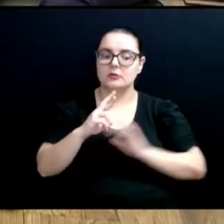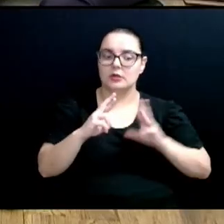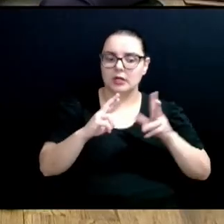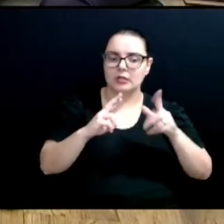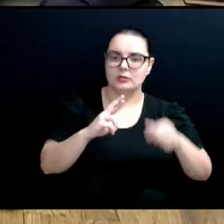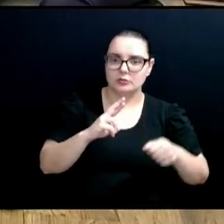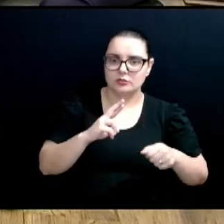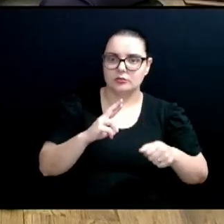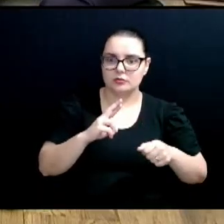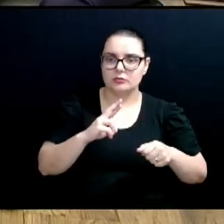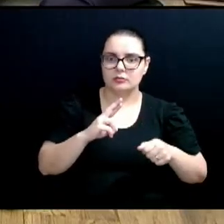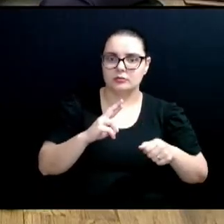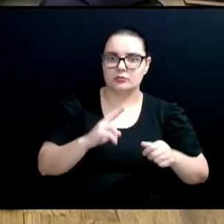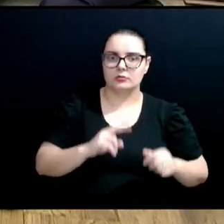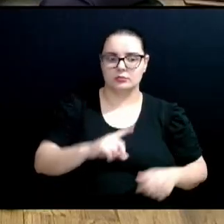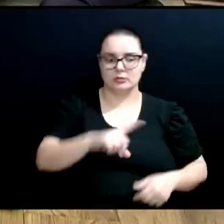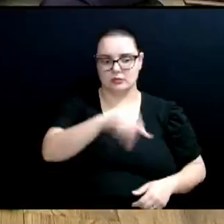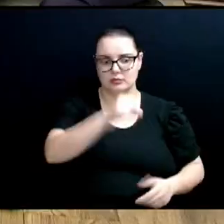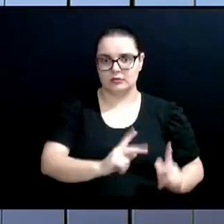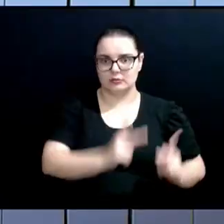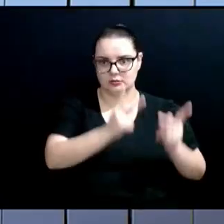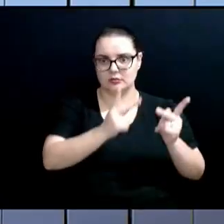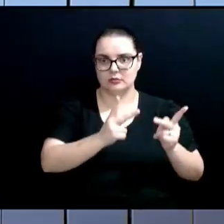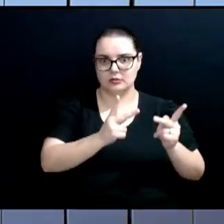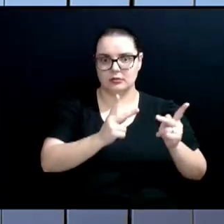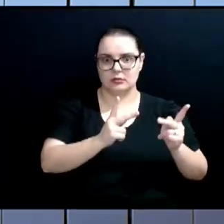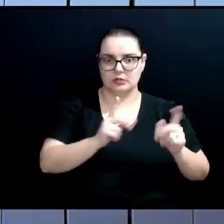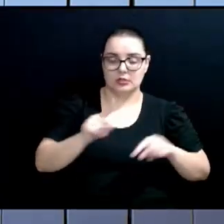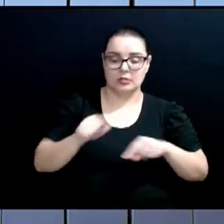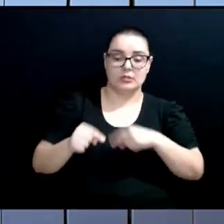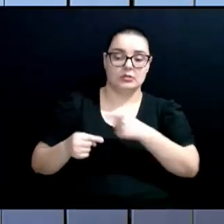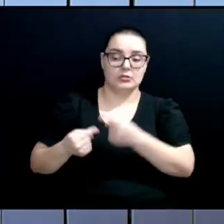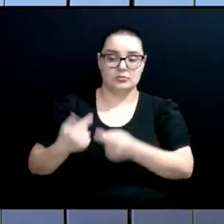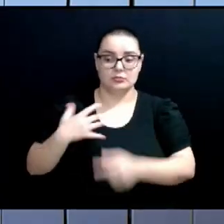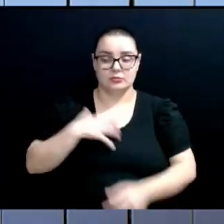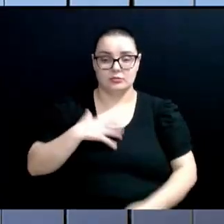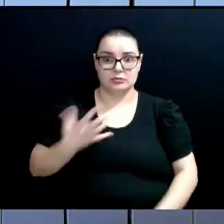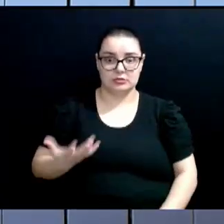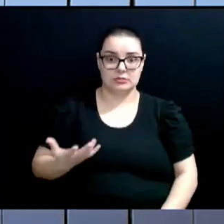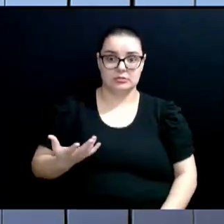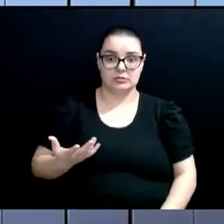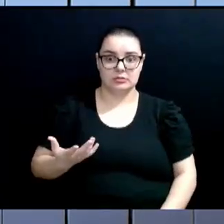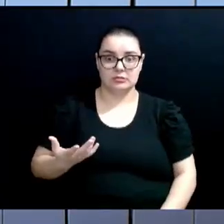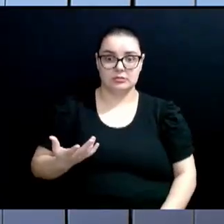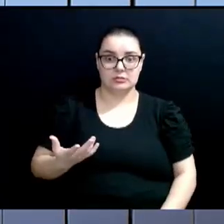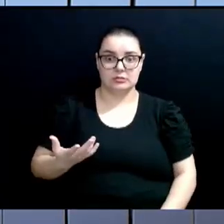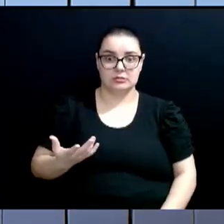foi eleito, de um lado. E de outro lado, ele se